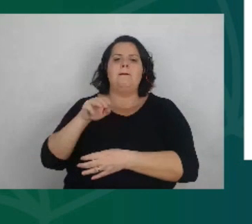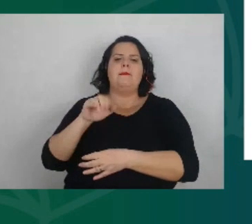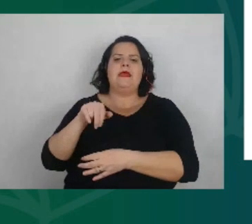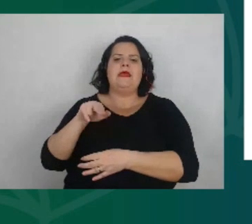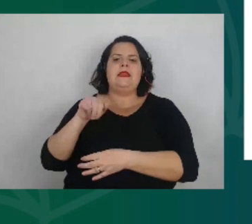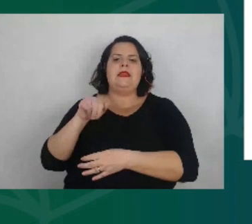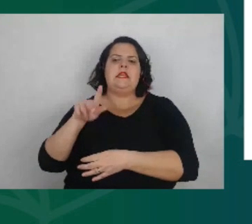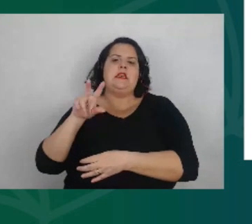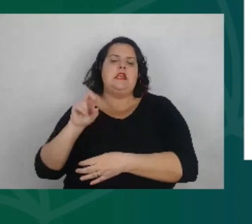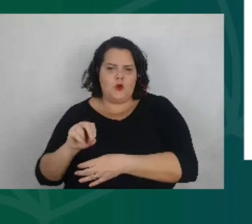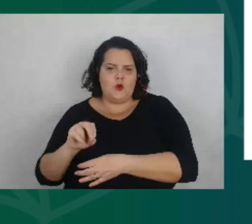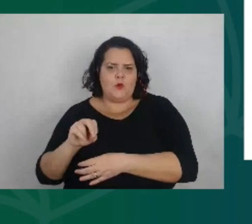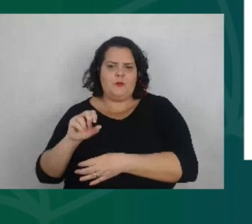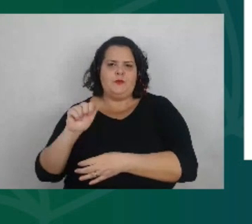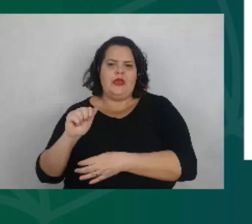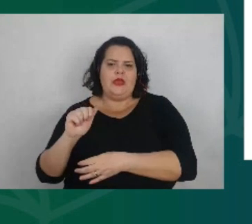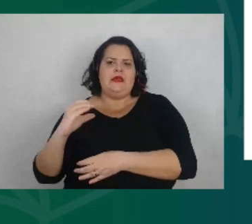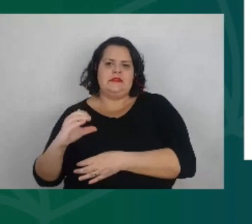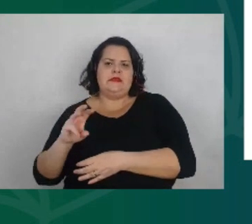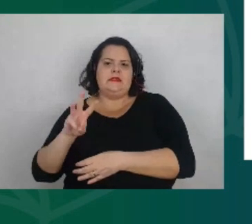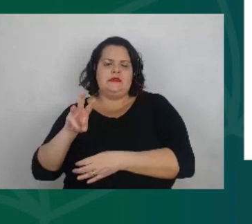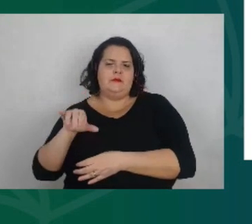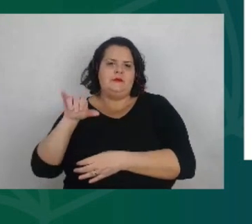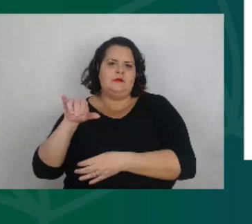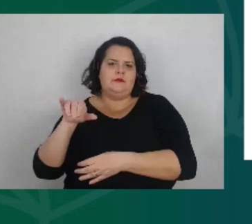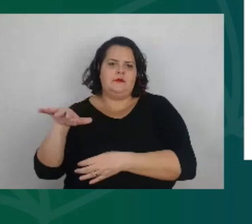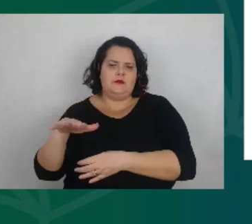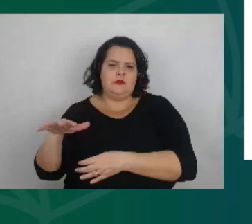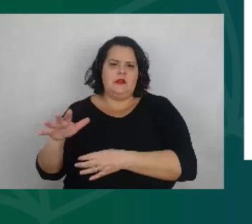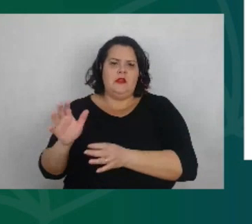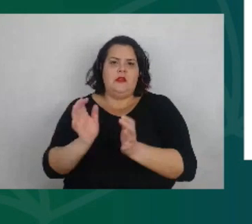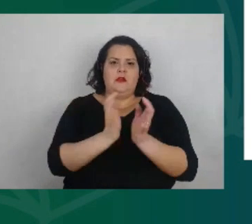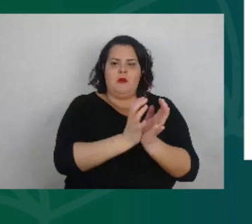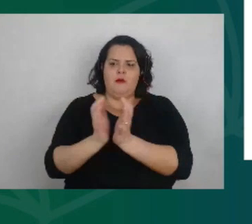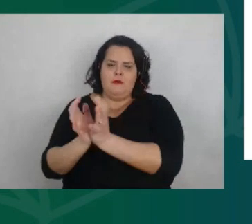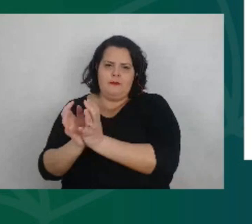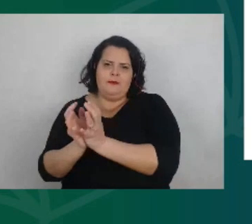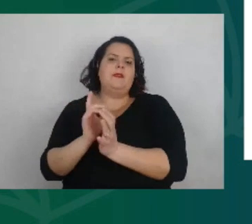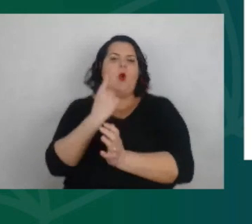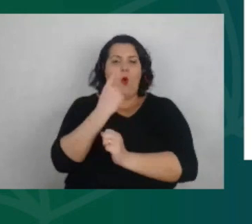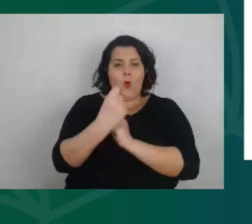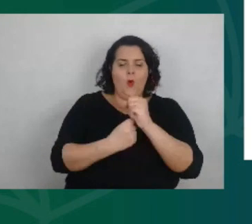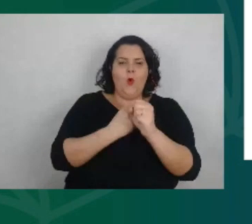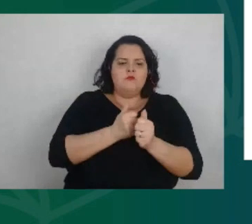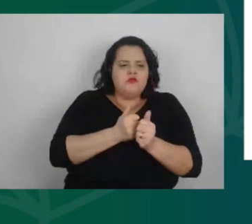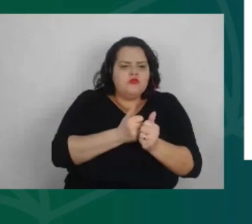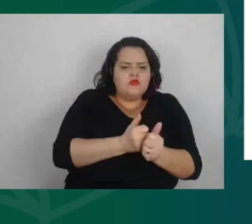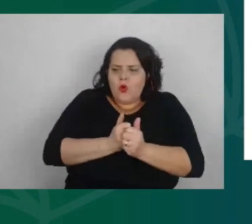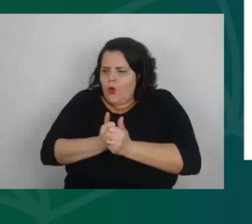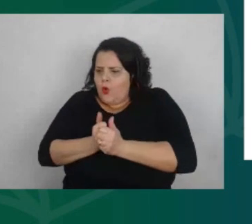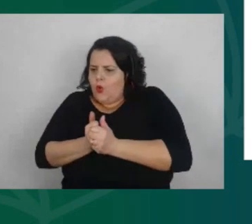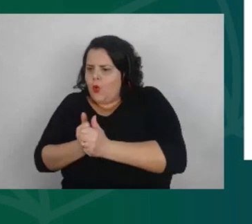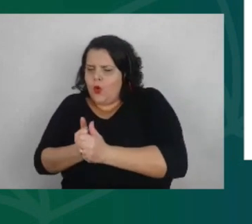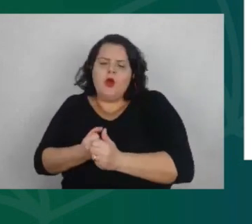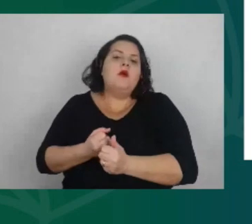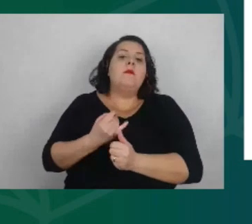controle, né? Eles vão ser cegos e serão seguidos durante um ano para ver quantos vão adquirir a